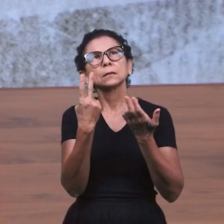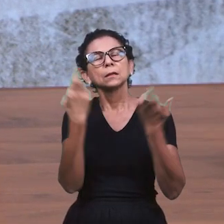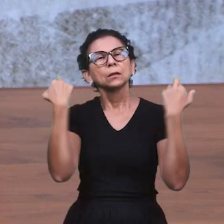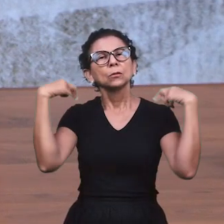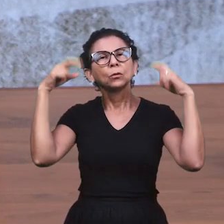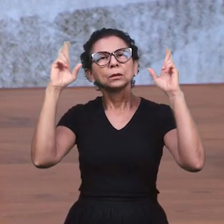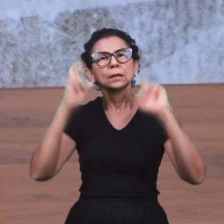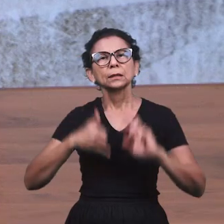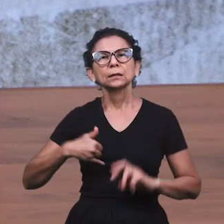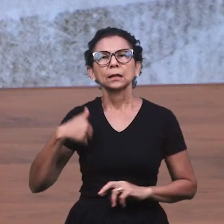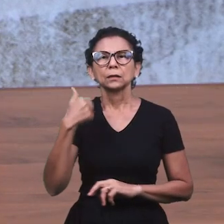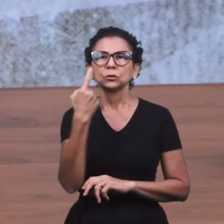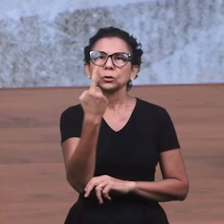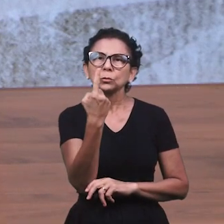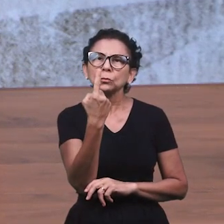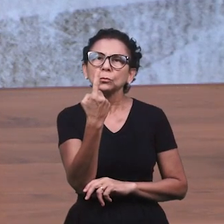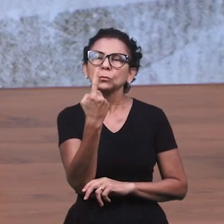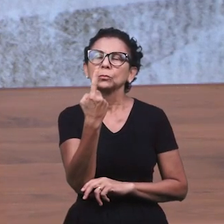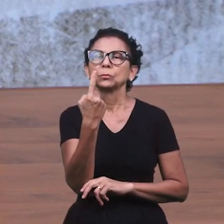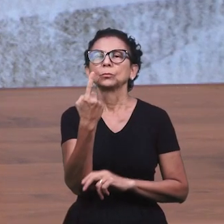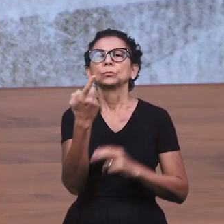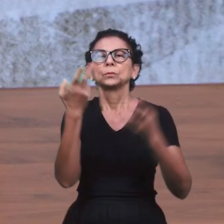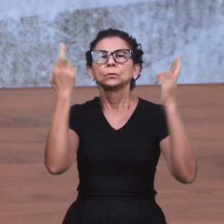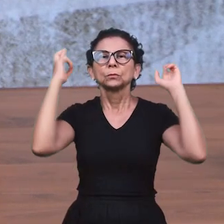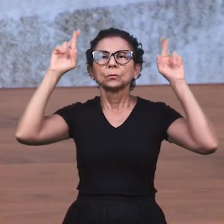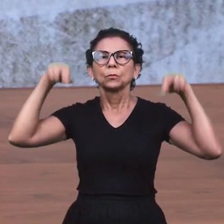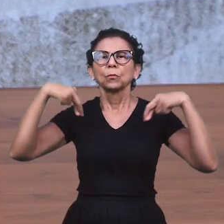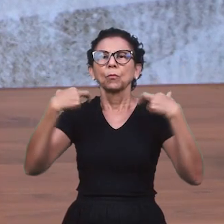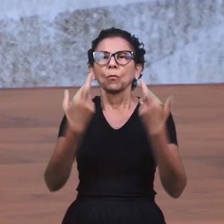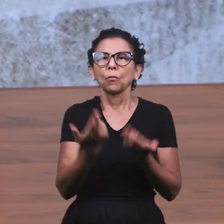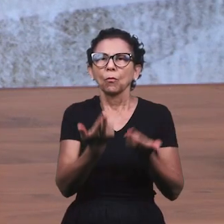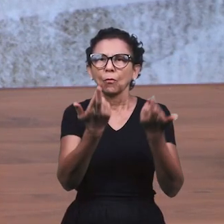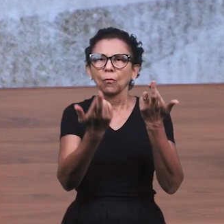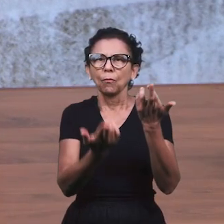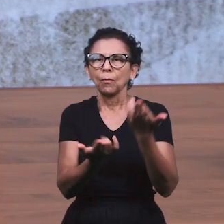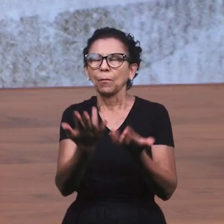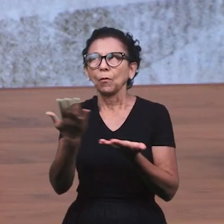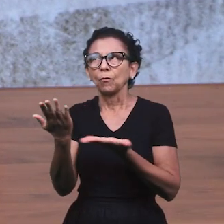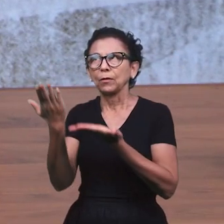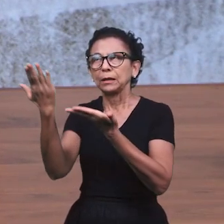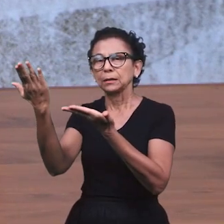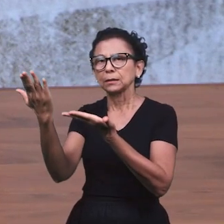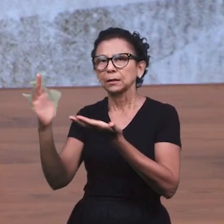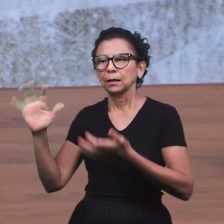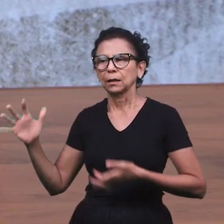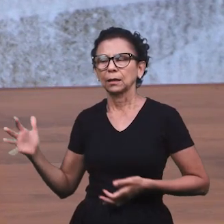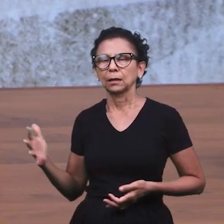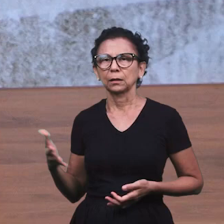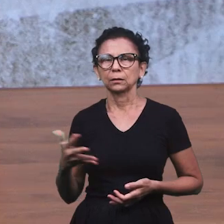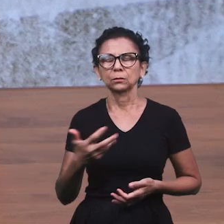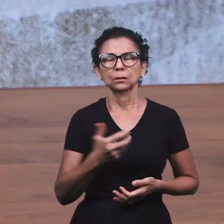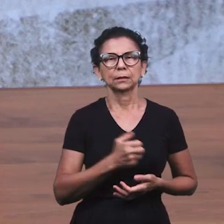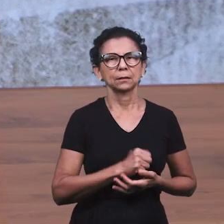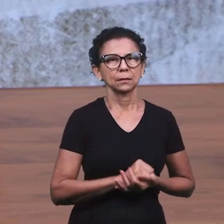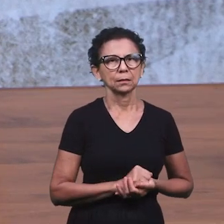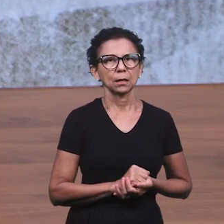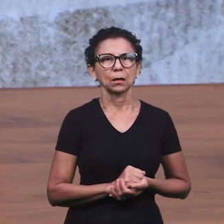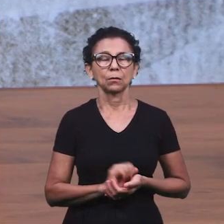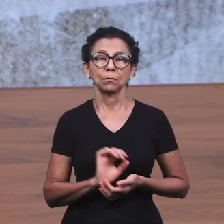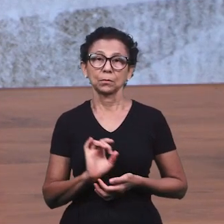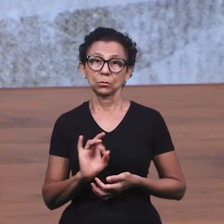por sacrifício pacífico. Então o sacerdote os moverá com o pão